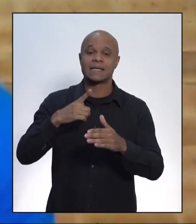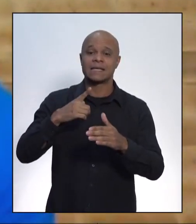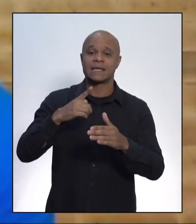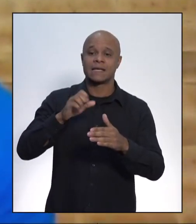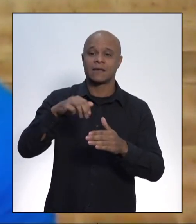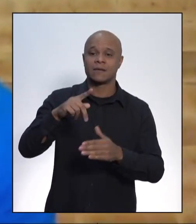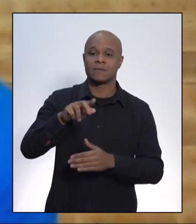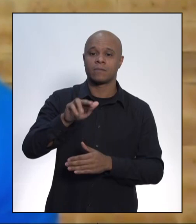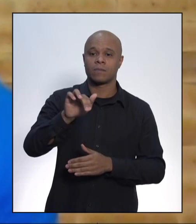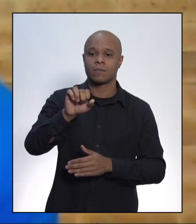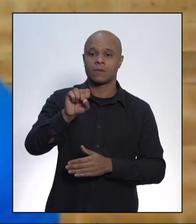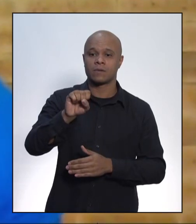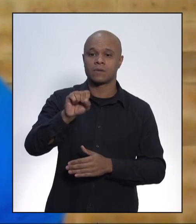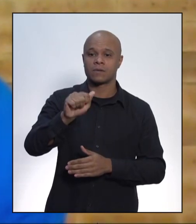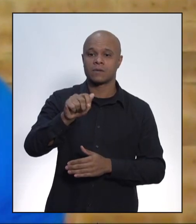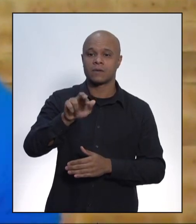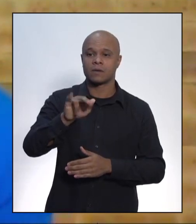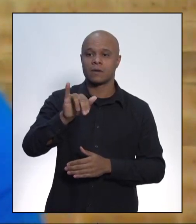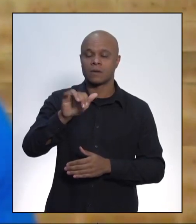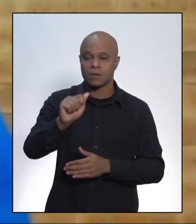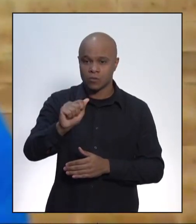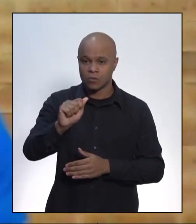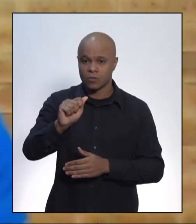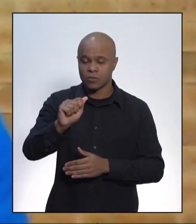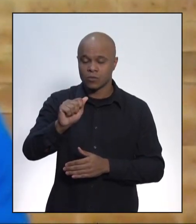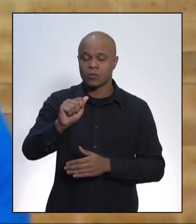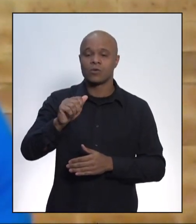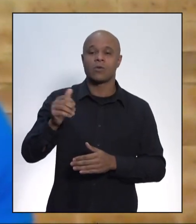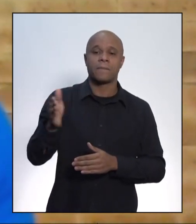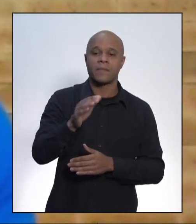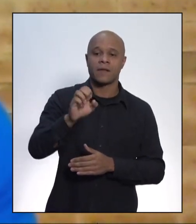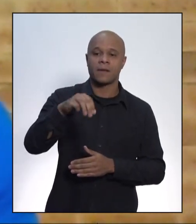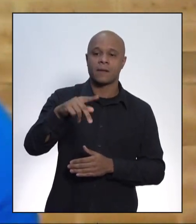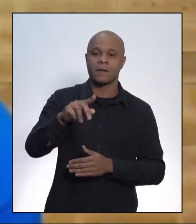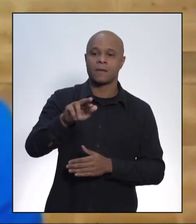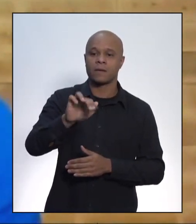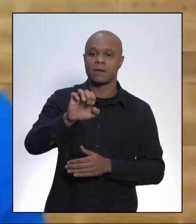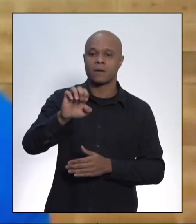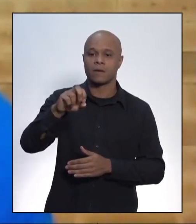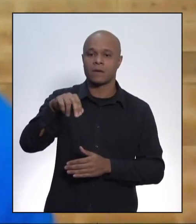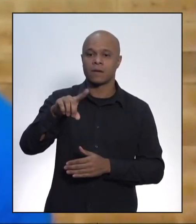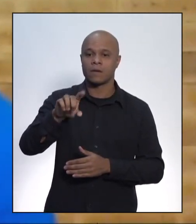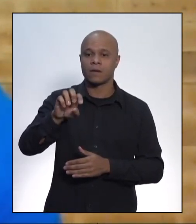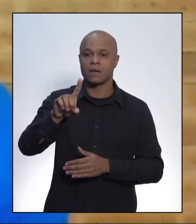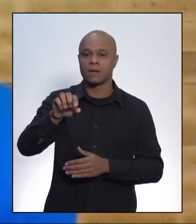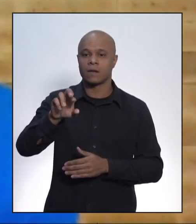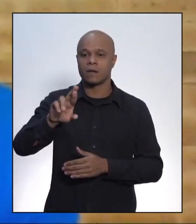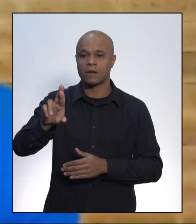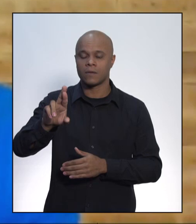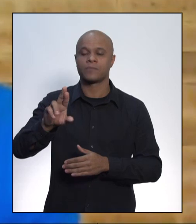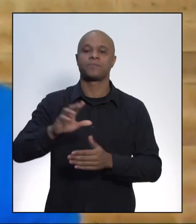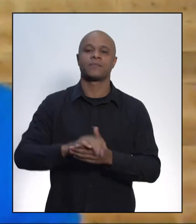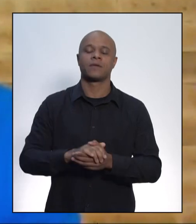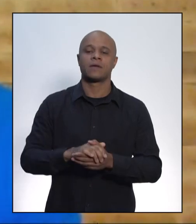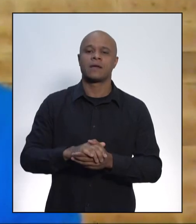é que o empreendedor ele tem uma visão mais arrojada, ele tenta trazer inovação,